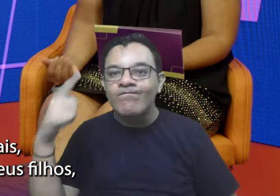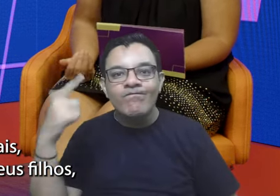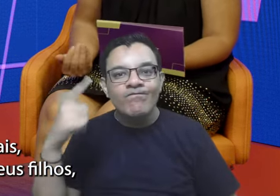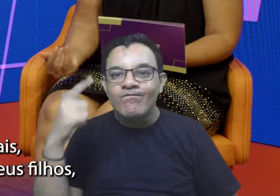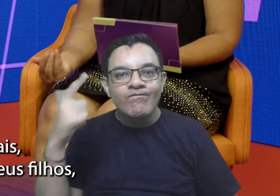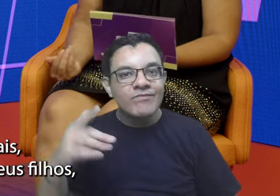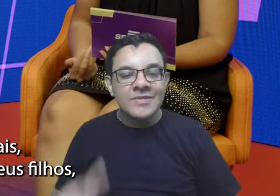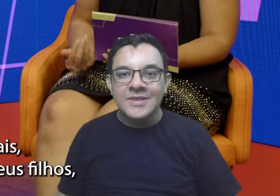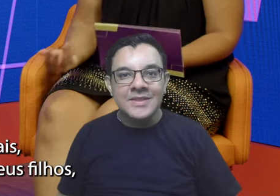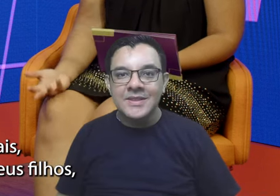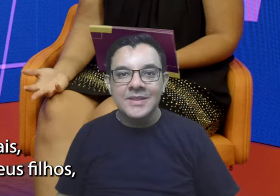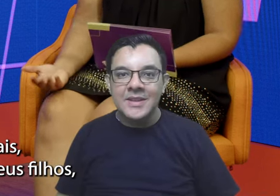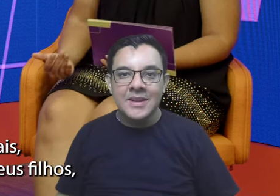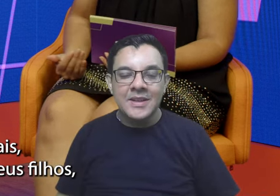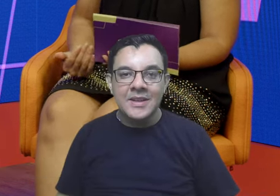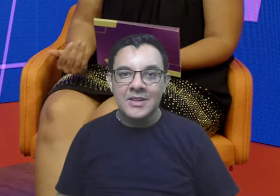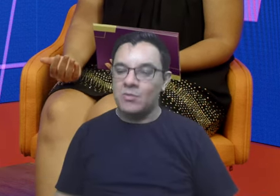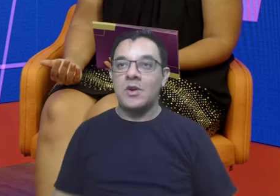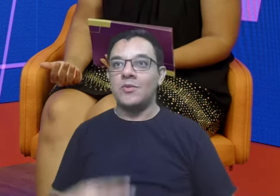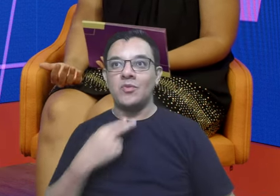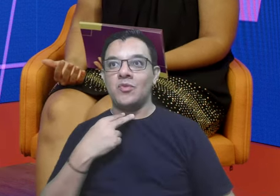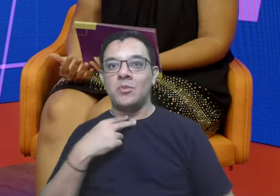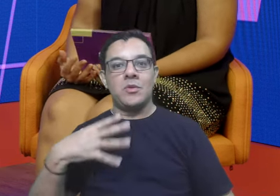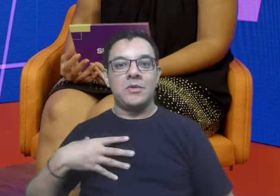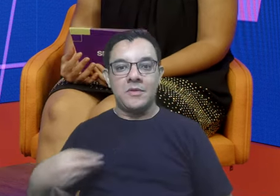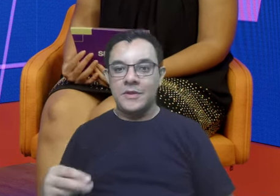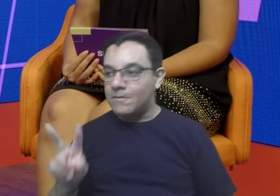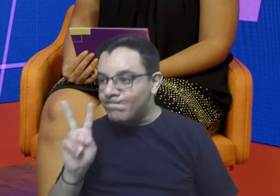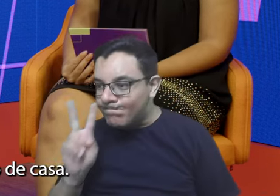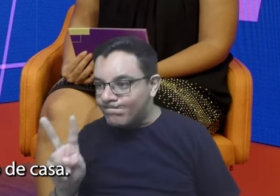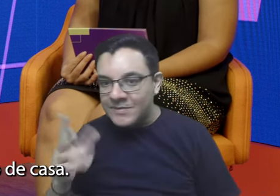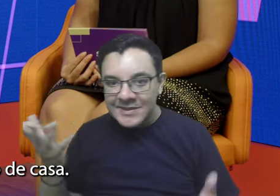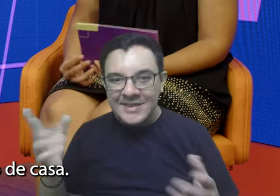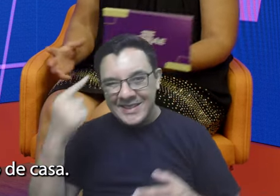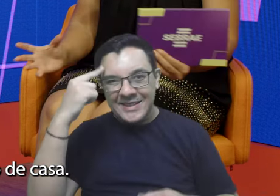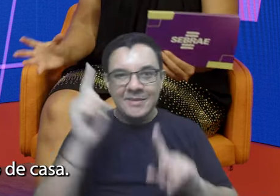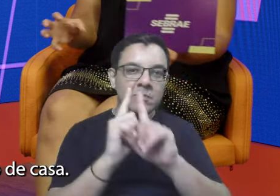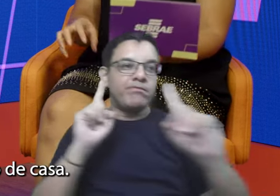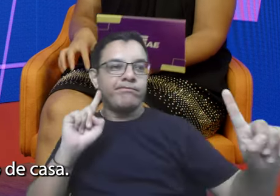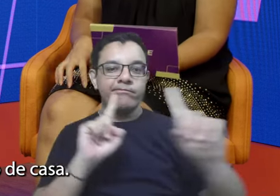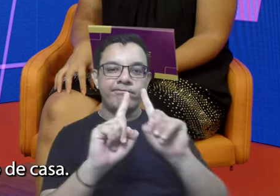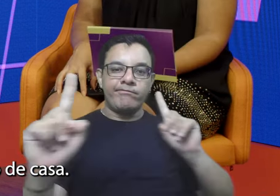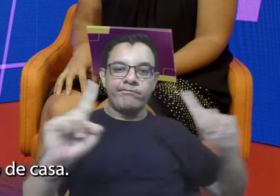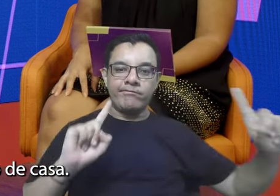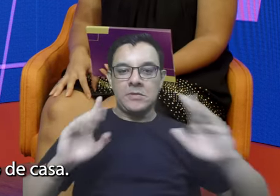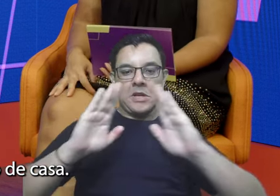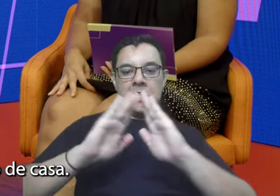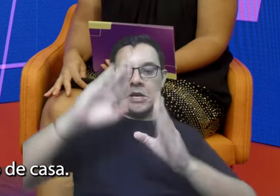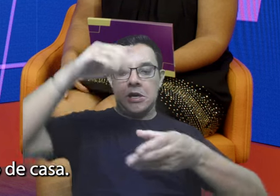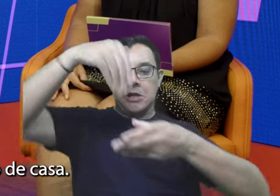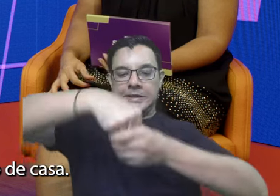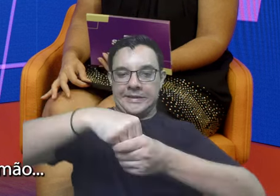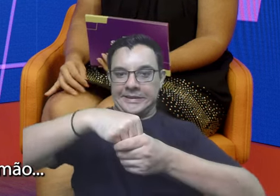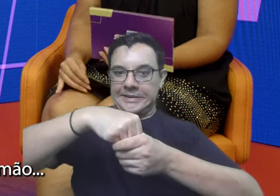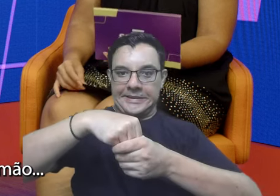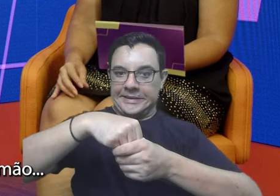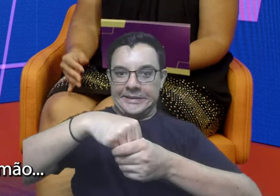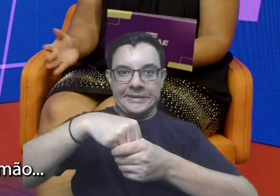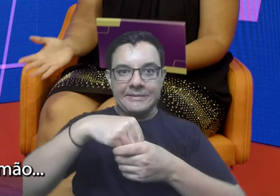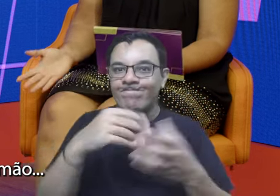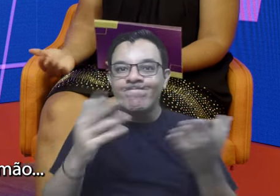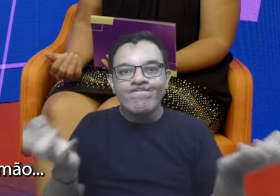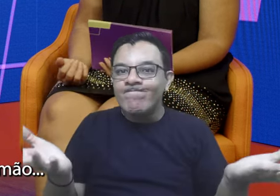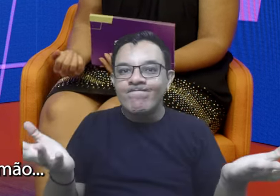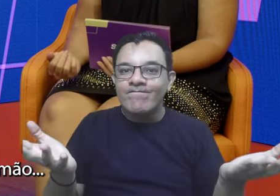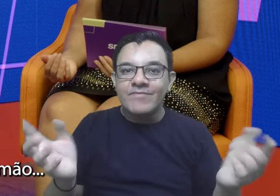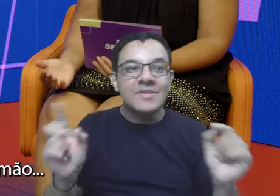levar mais porque senão eu não posso ver meus filhos né existe esse isolamento e trouxe todo mundo para dentro de casa e quem